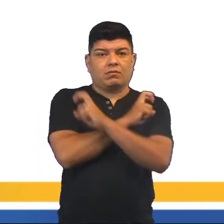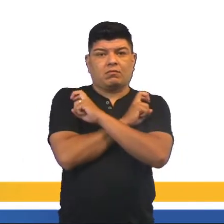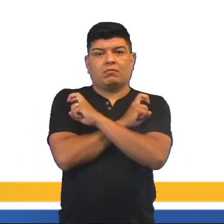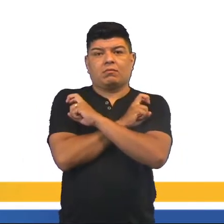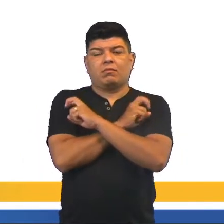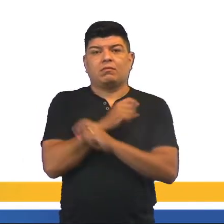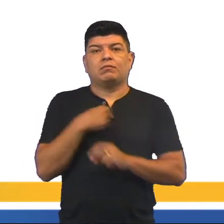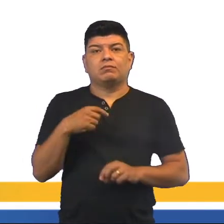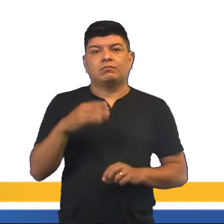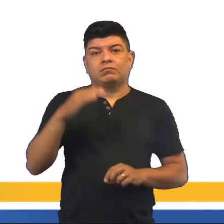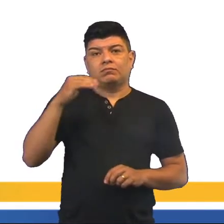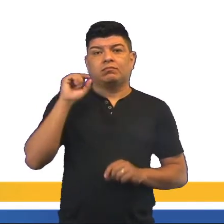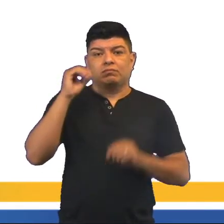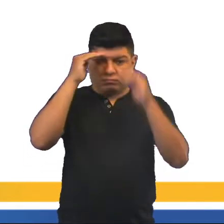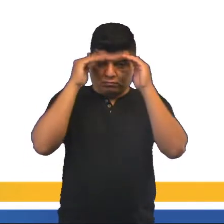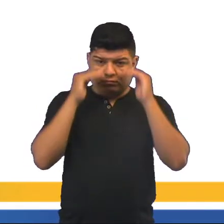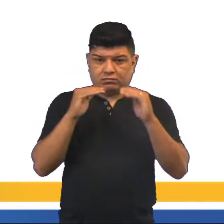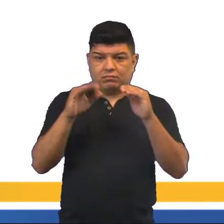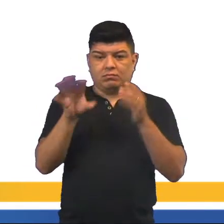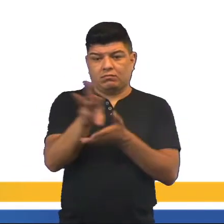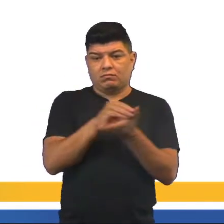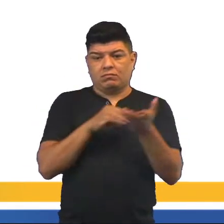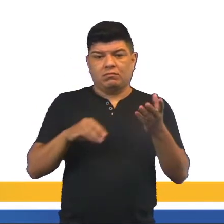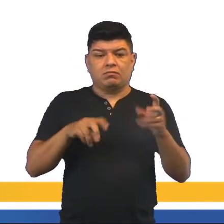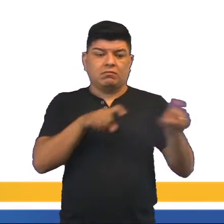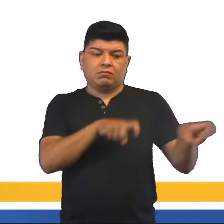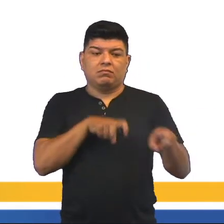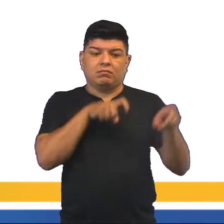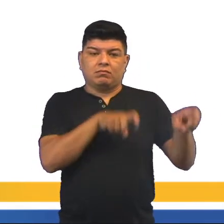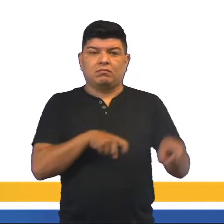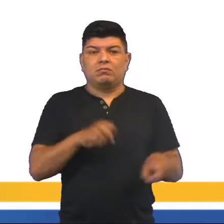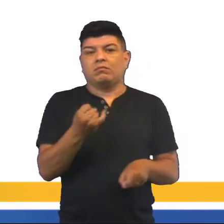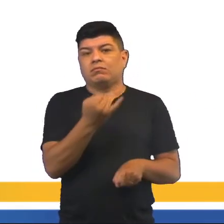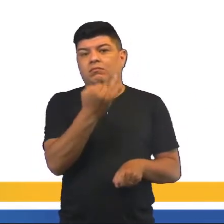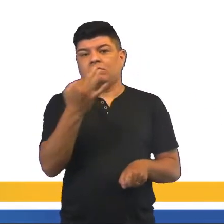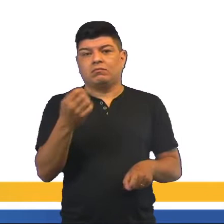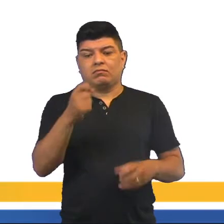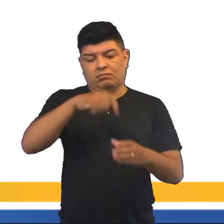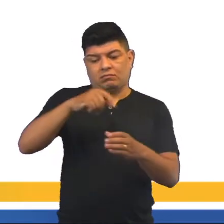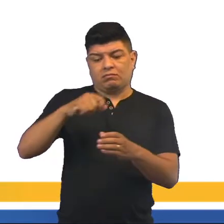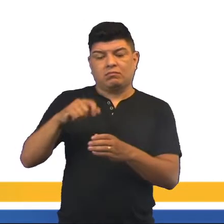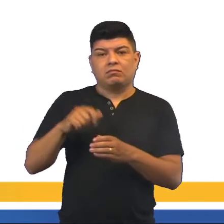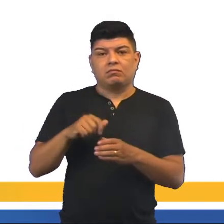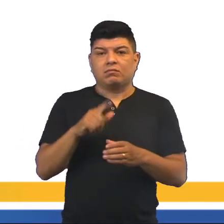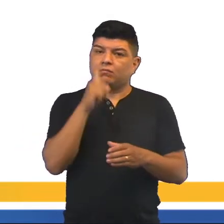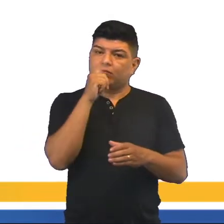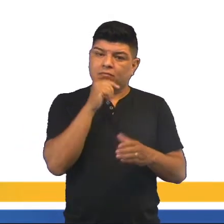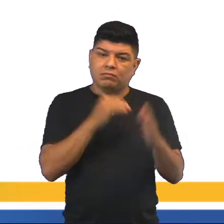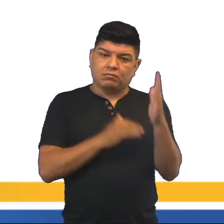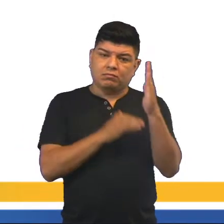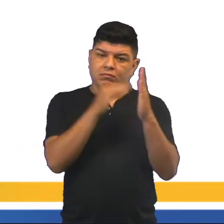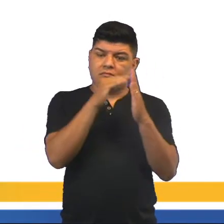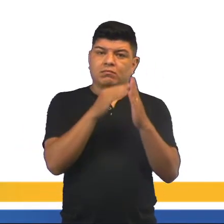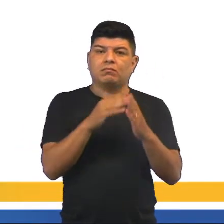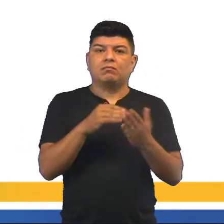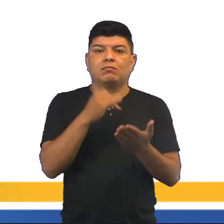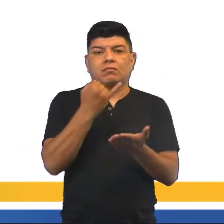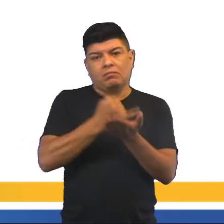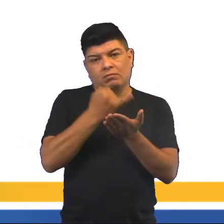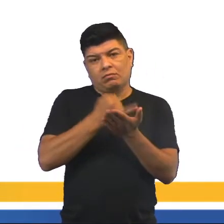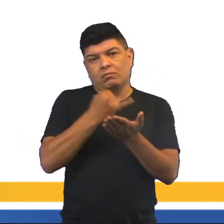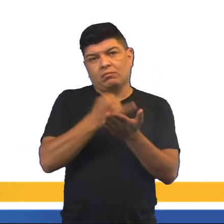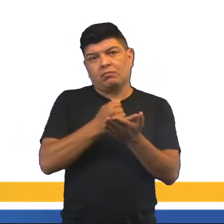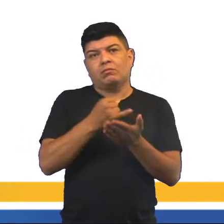Tinham como dever anotar o que acontecia nos campos, contar os grãos, registrar as cheias do Nilo, calcular os impostos que os